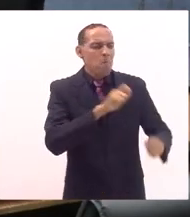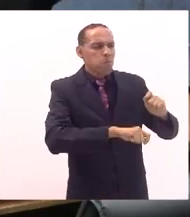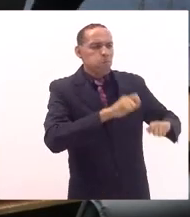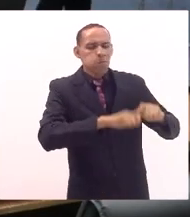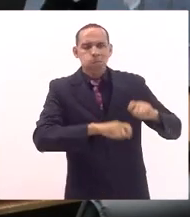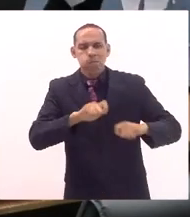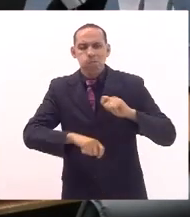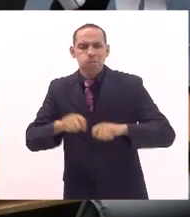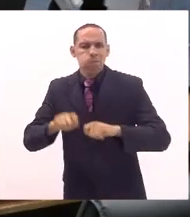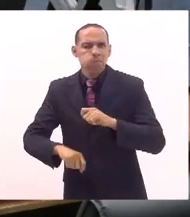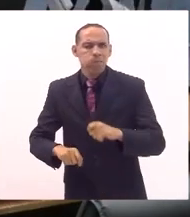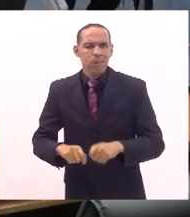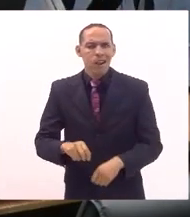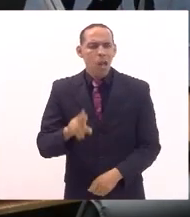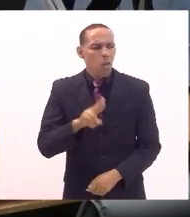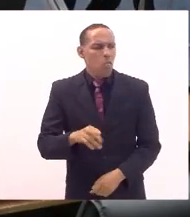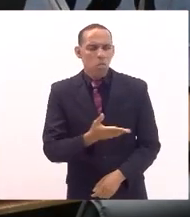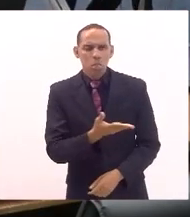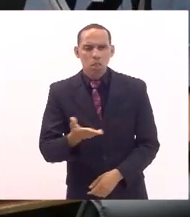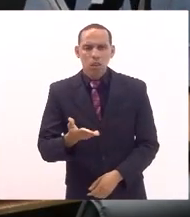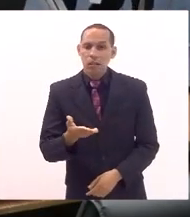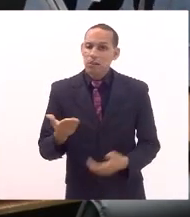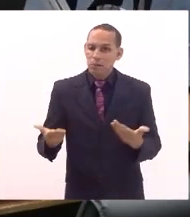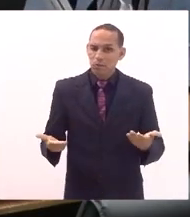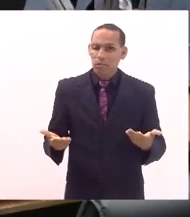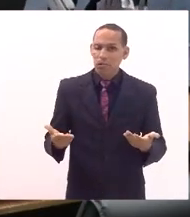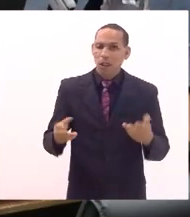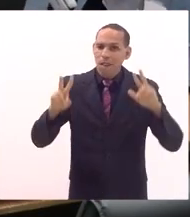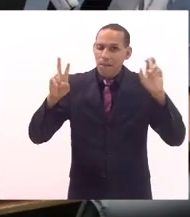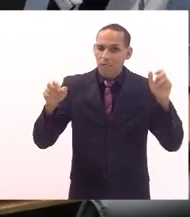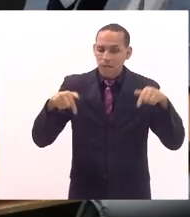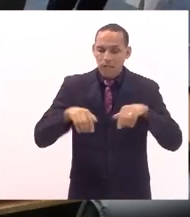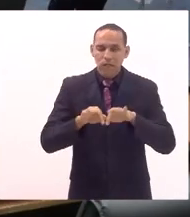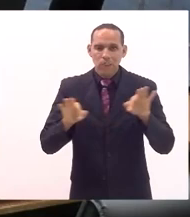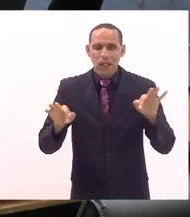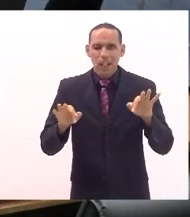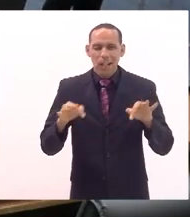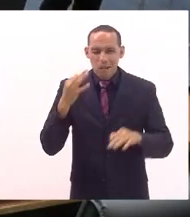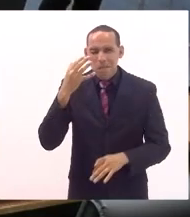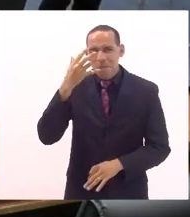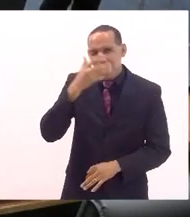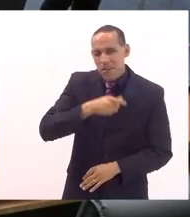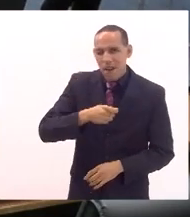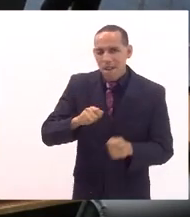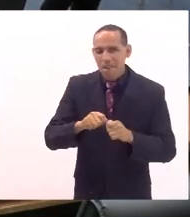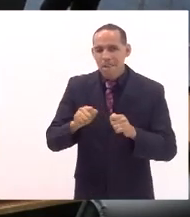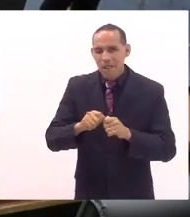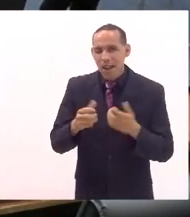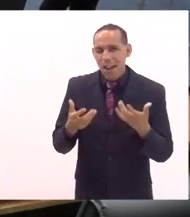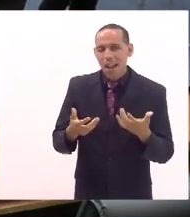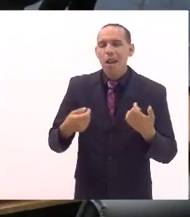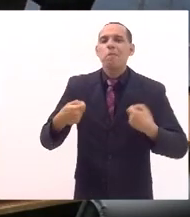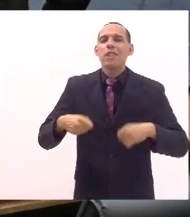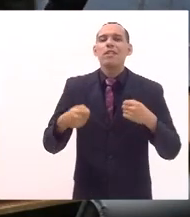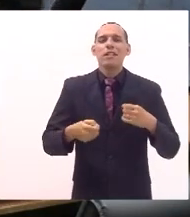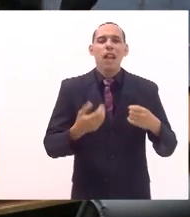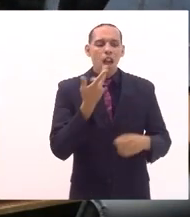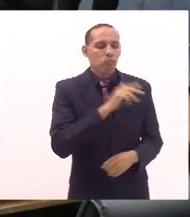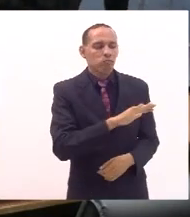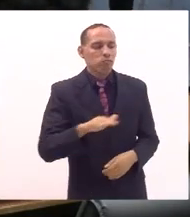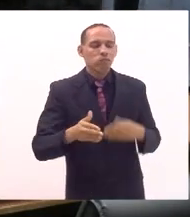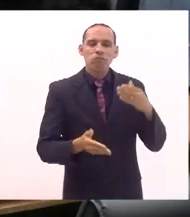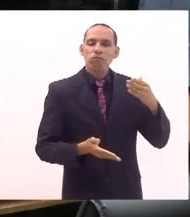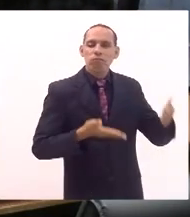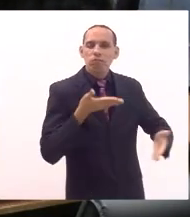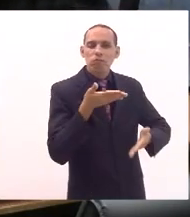Então como diz o slogan desse mês para fazer bonito precisamos cuidar das nossas